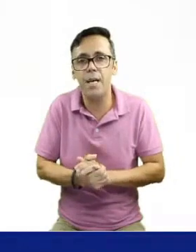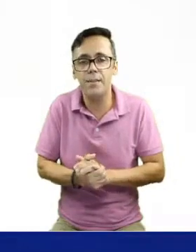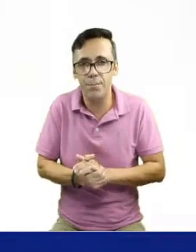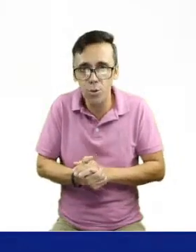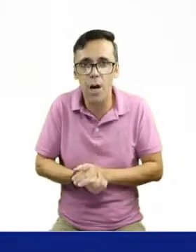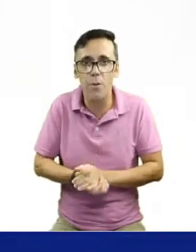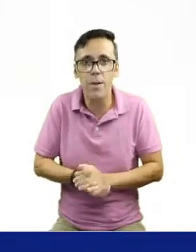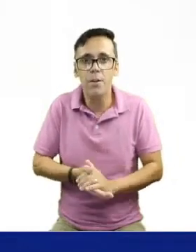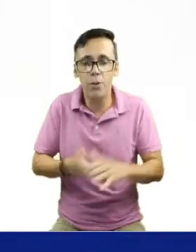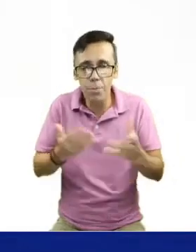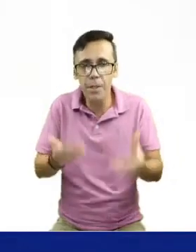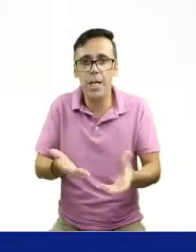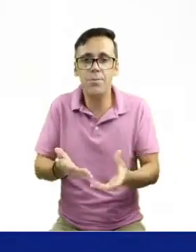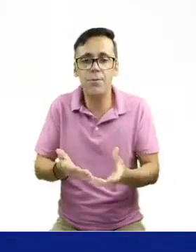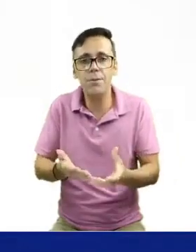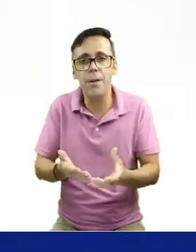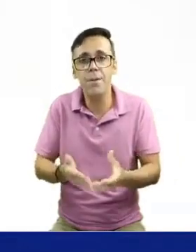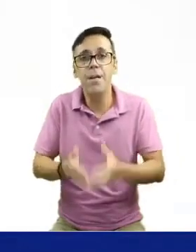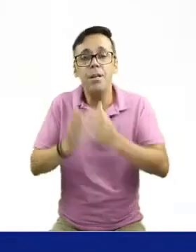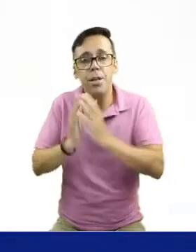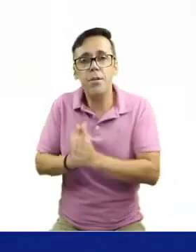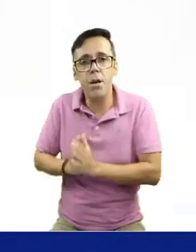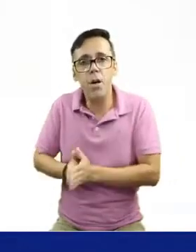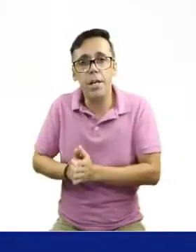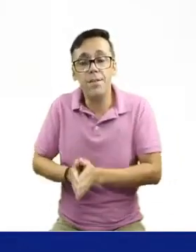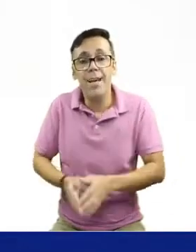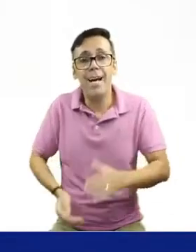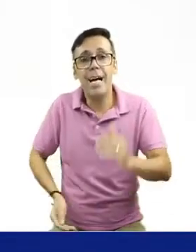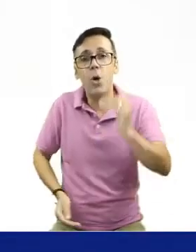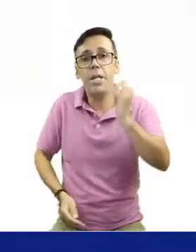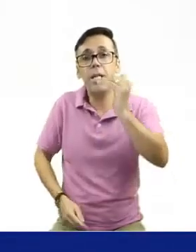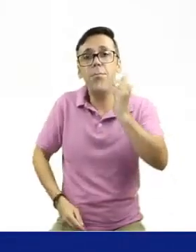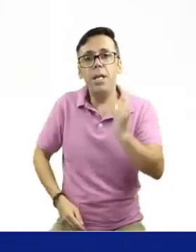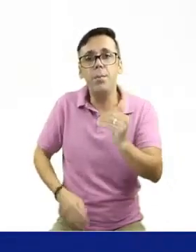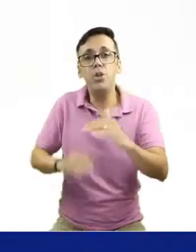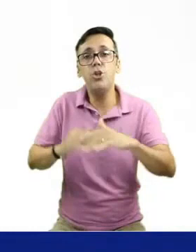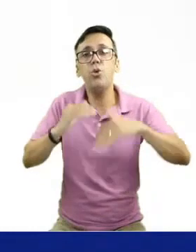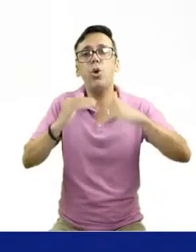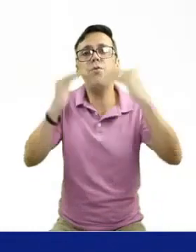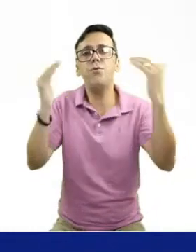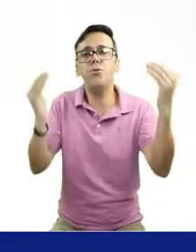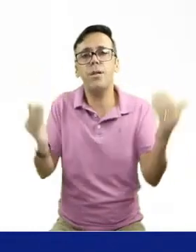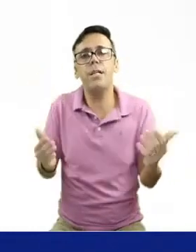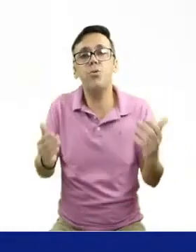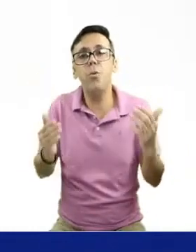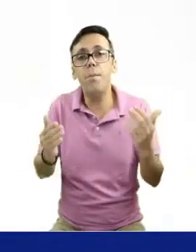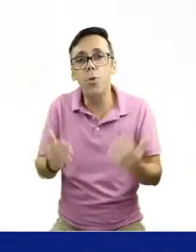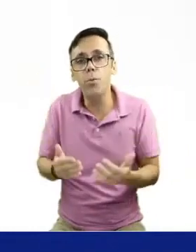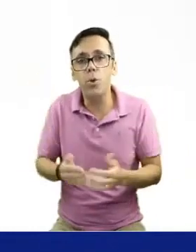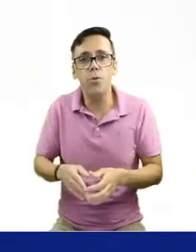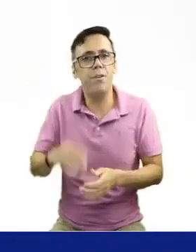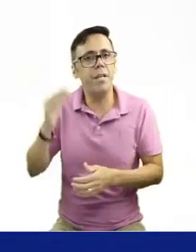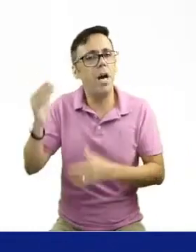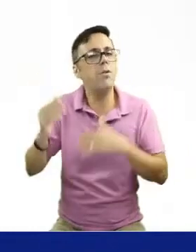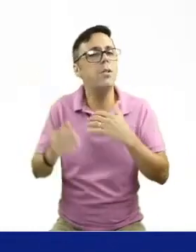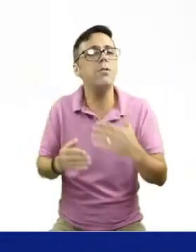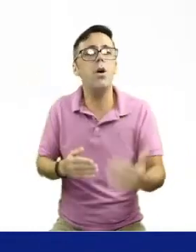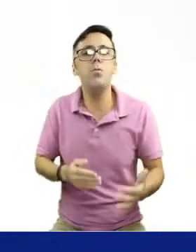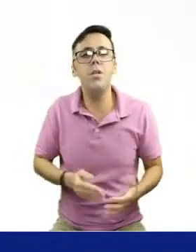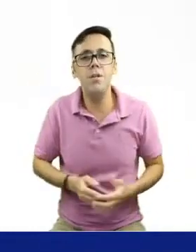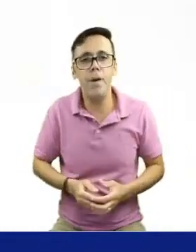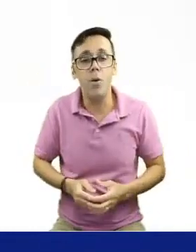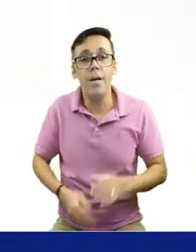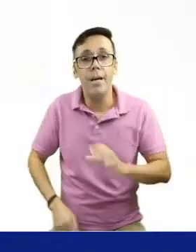que o técnico faz pessoal vou explicar para você 30 horas é a carga horária mínima de todo o funcionalismo público federal